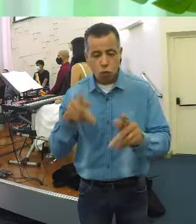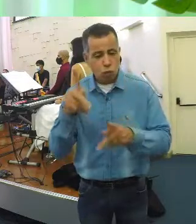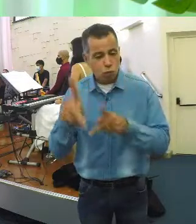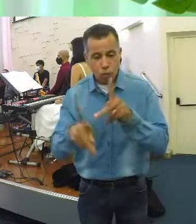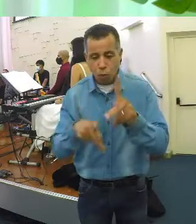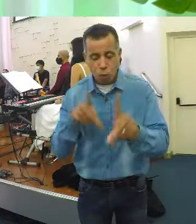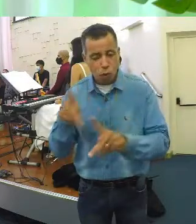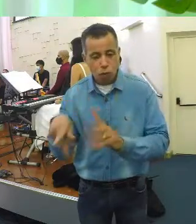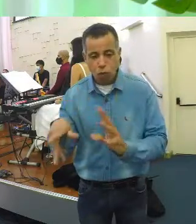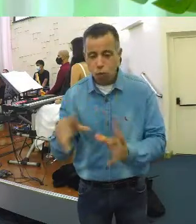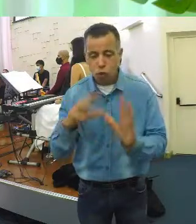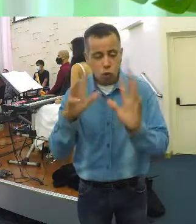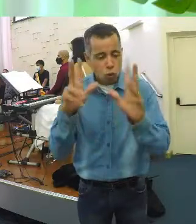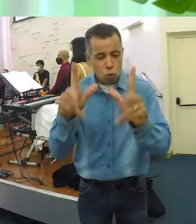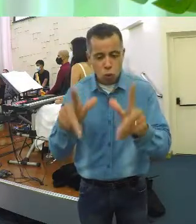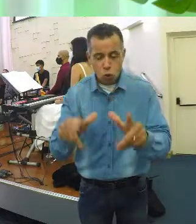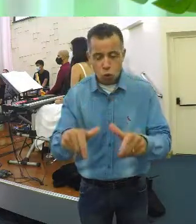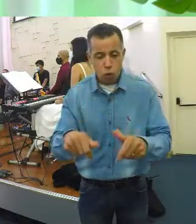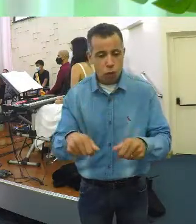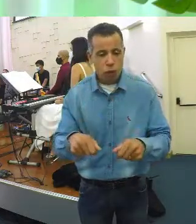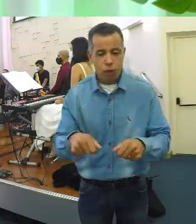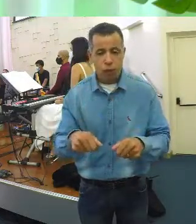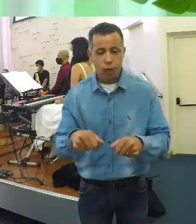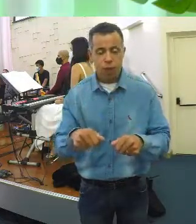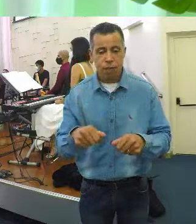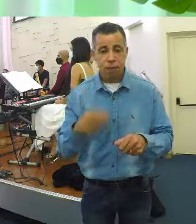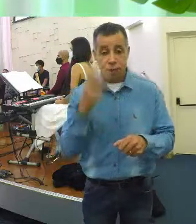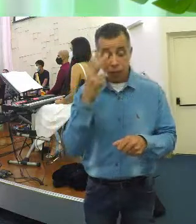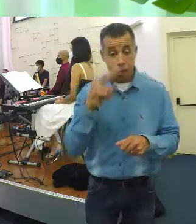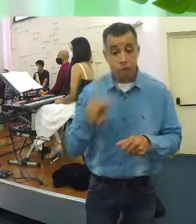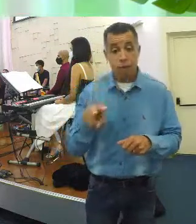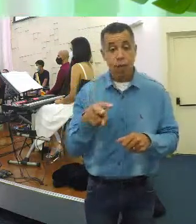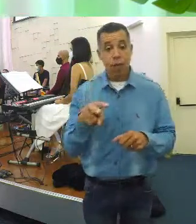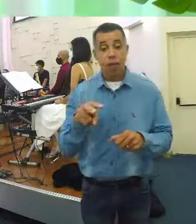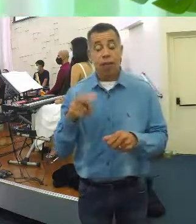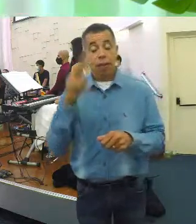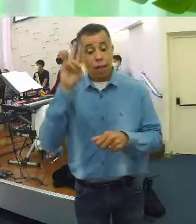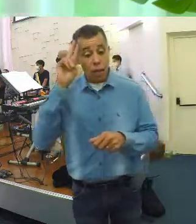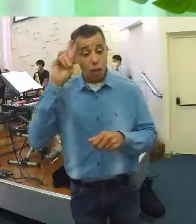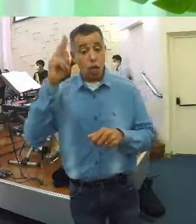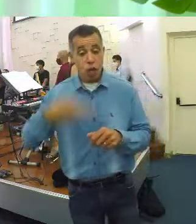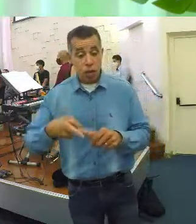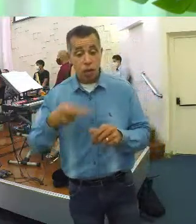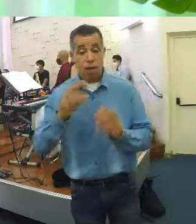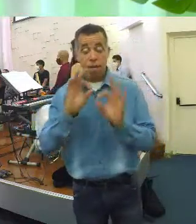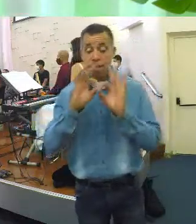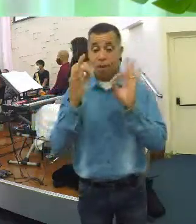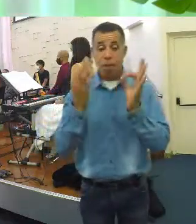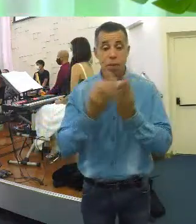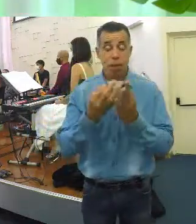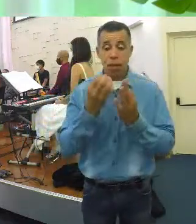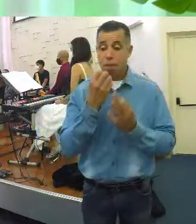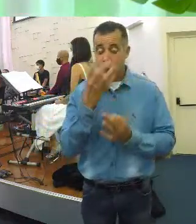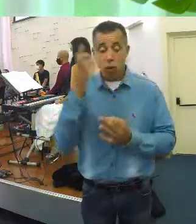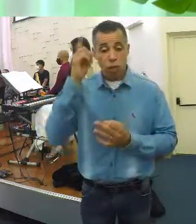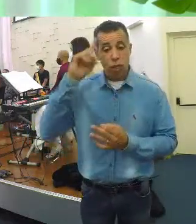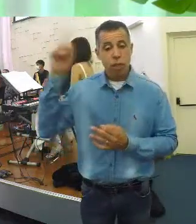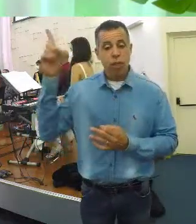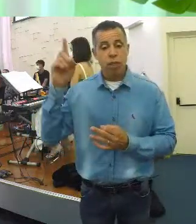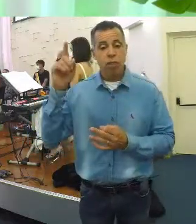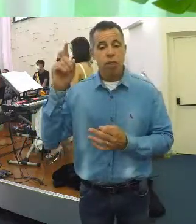Todos quantos os virem os reconhecerão como família bendita do Senhor. Por que se entristecer?